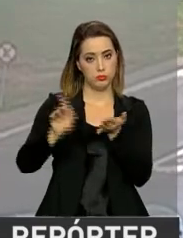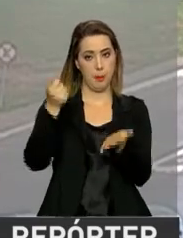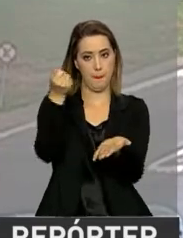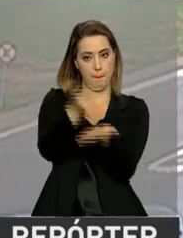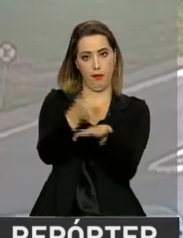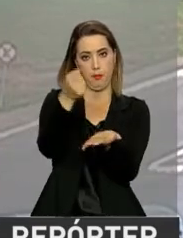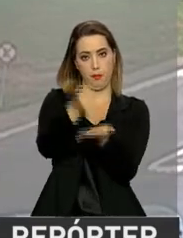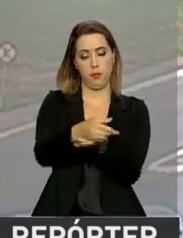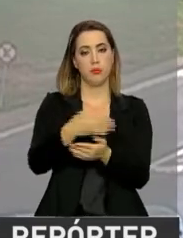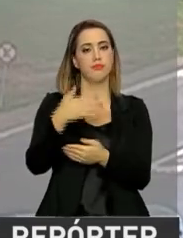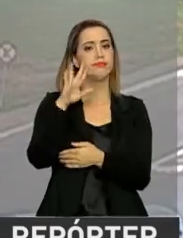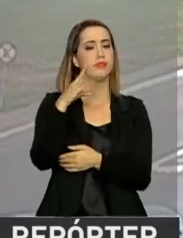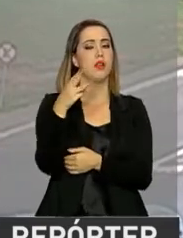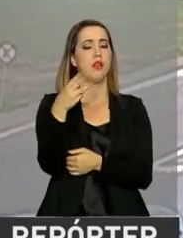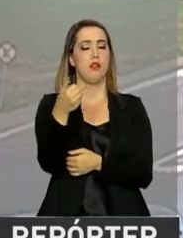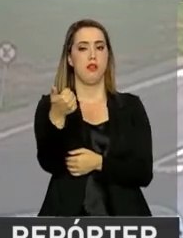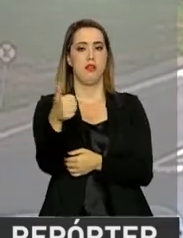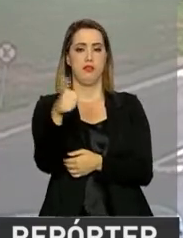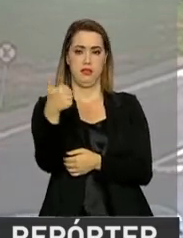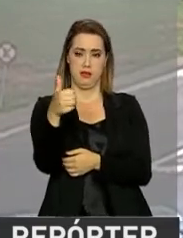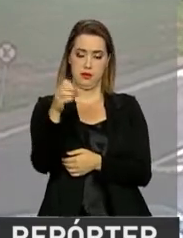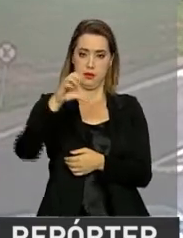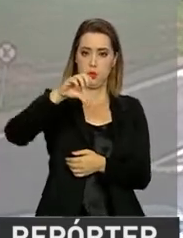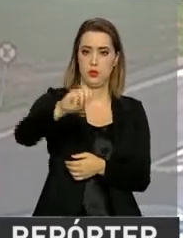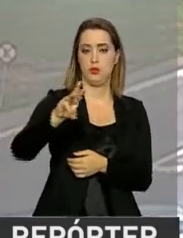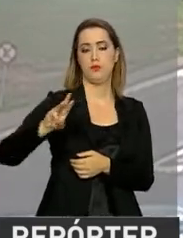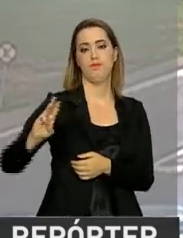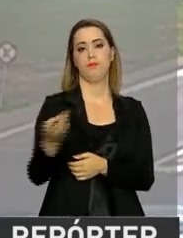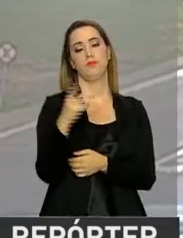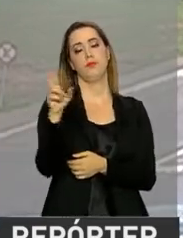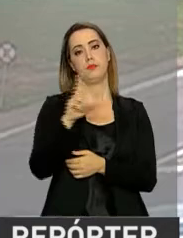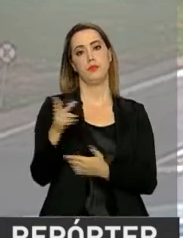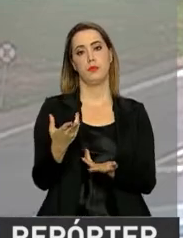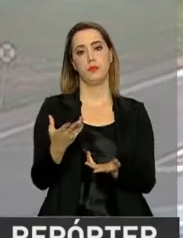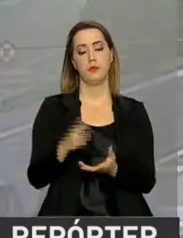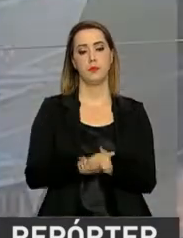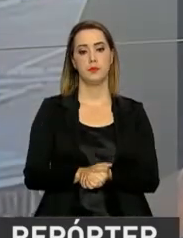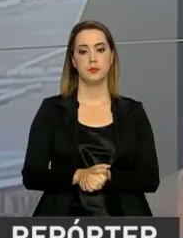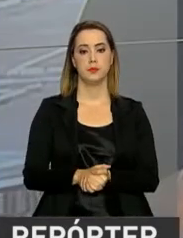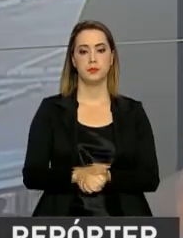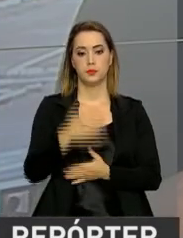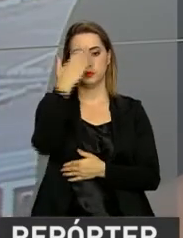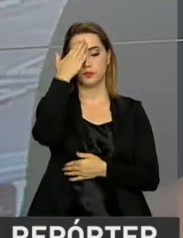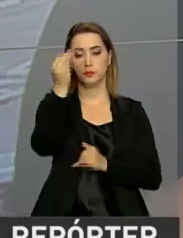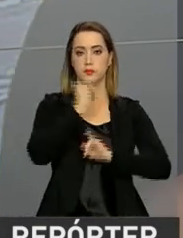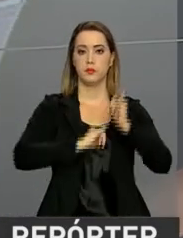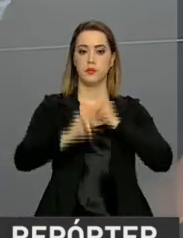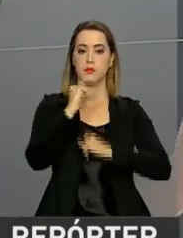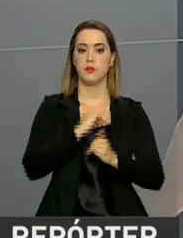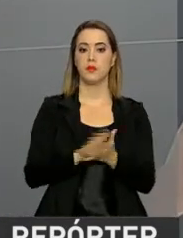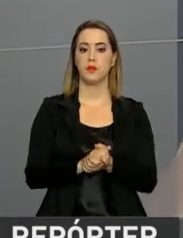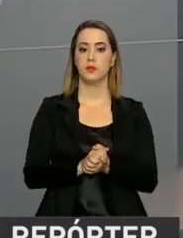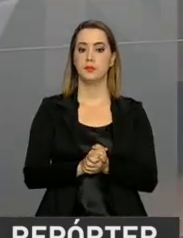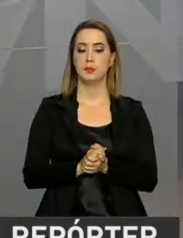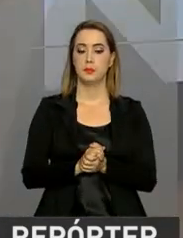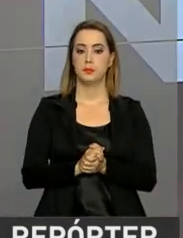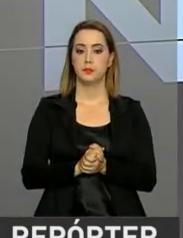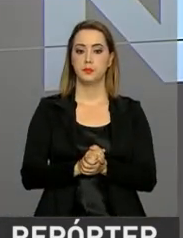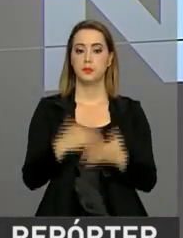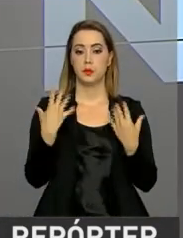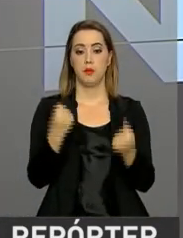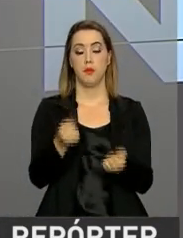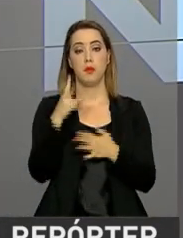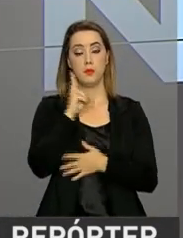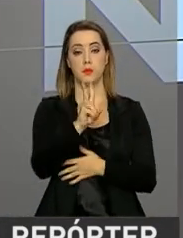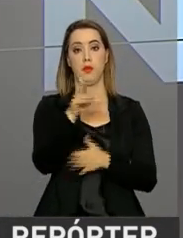desses produtos foi de R$ 119 milhões de reais. Leandro. Obrigado, Luana, pelas suas informações. E vamos